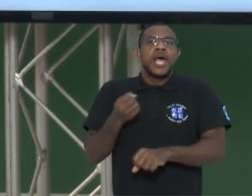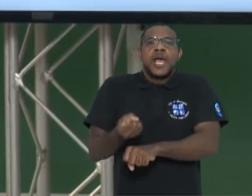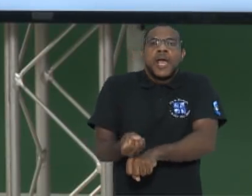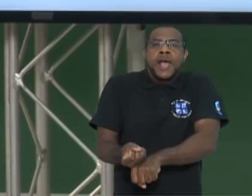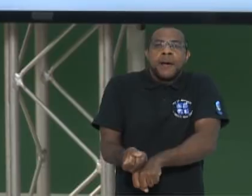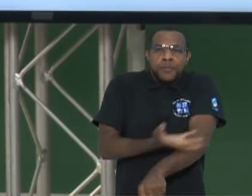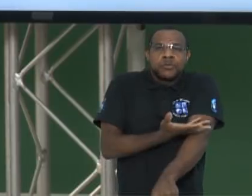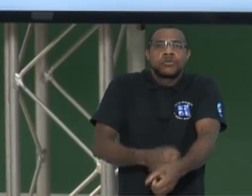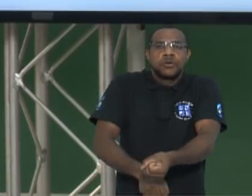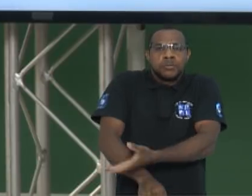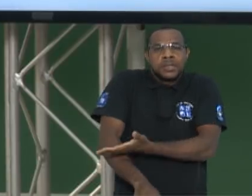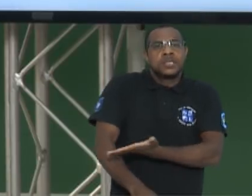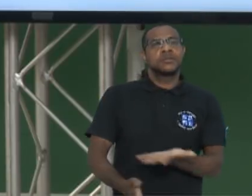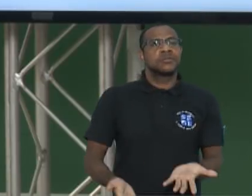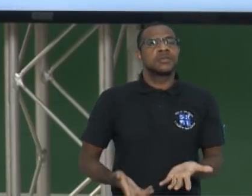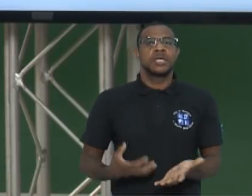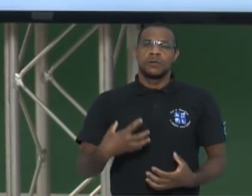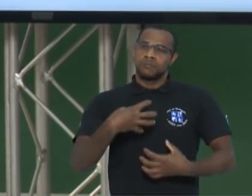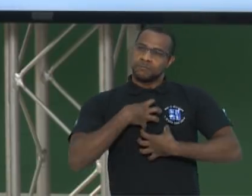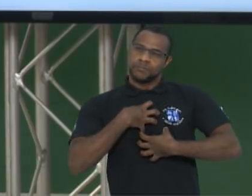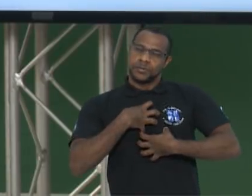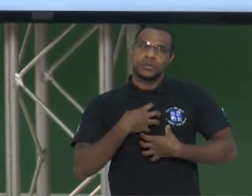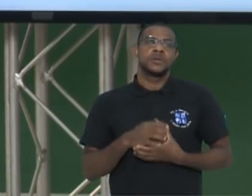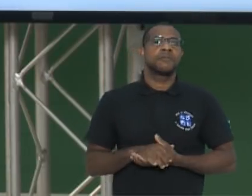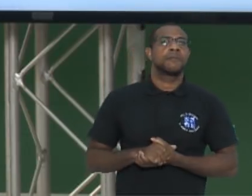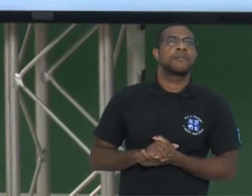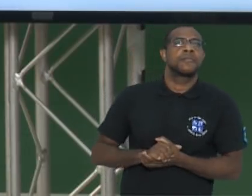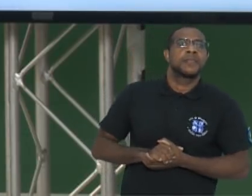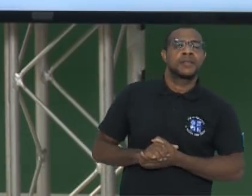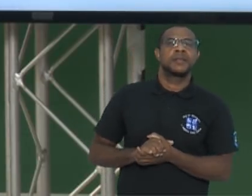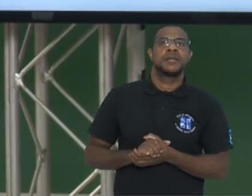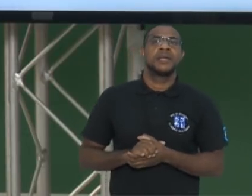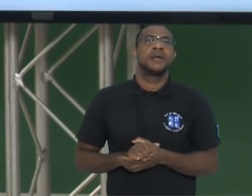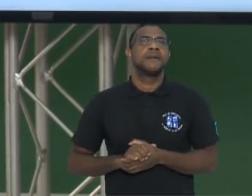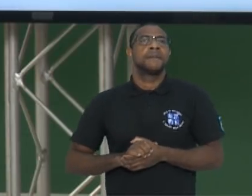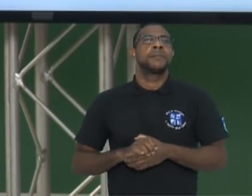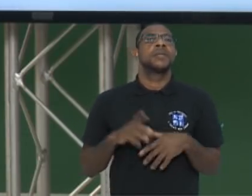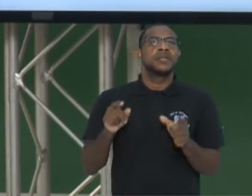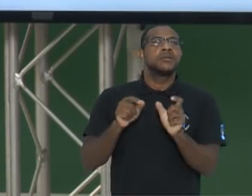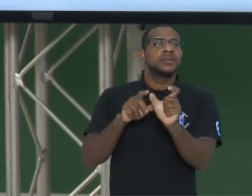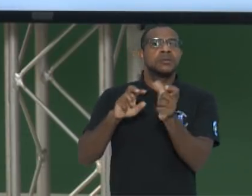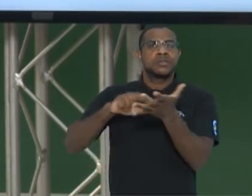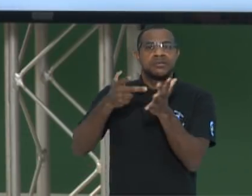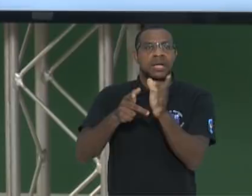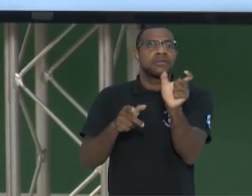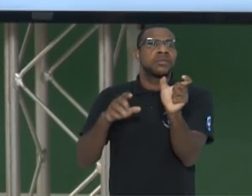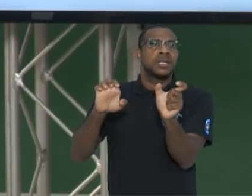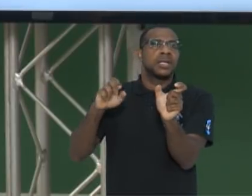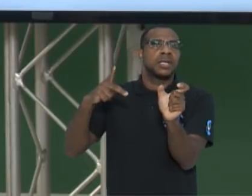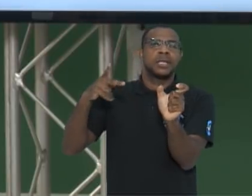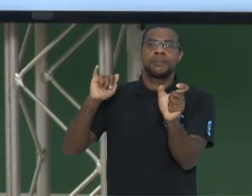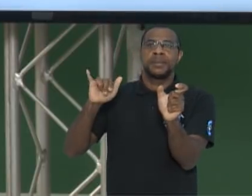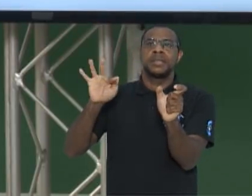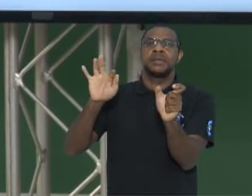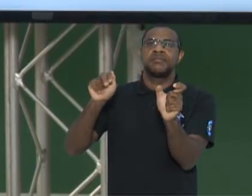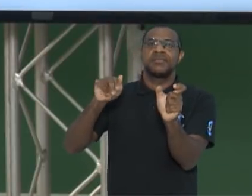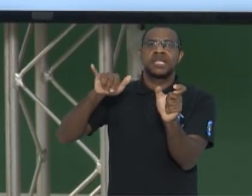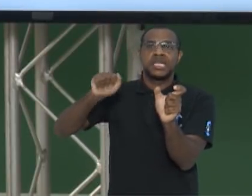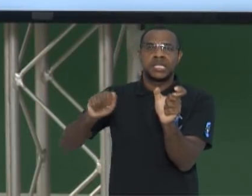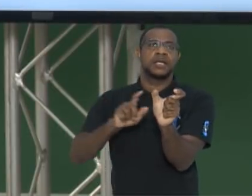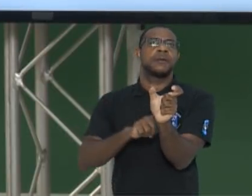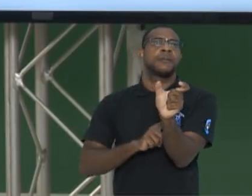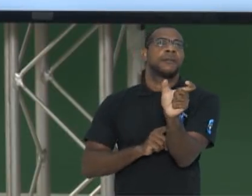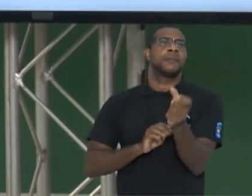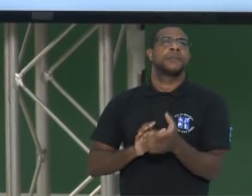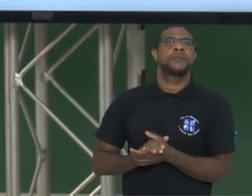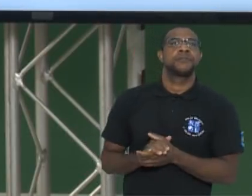emocionante no meu ser. Esse que é a descrição aproximada do que seria ter uma epifania, ok? Então, vamos ver